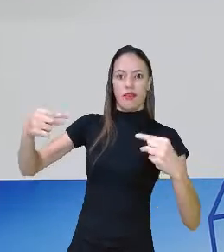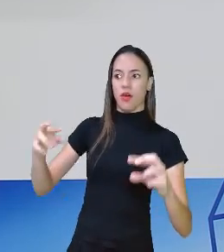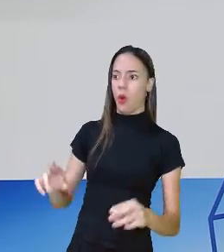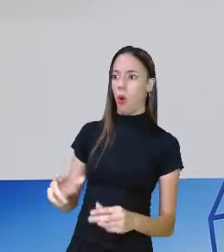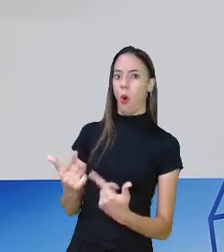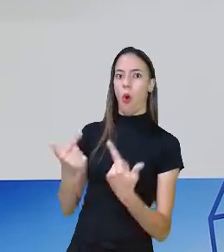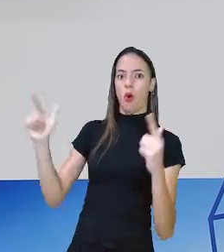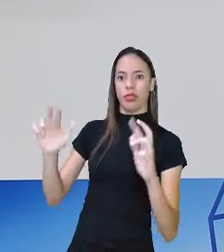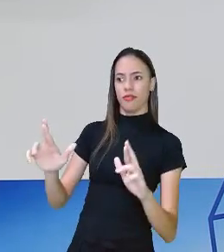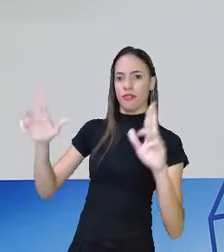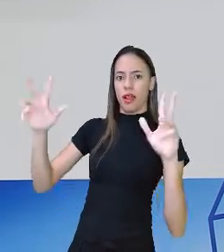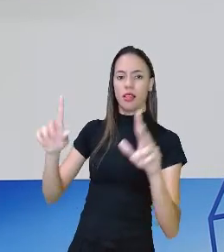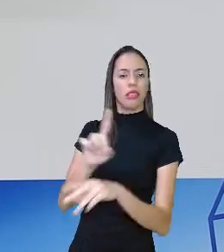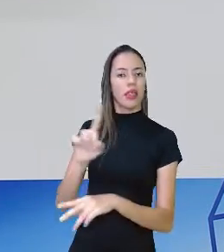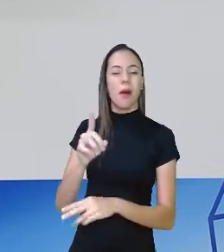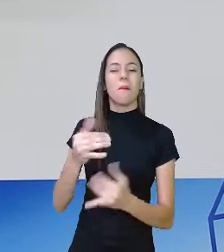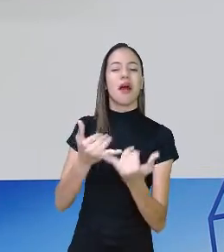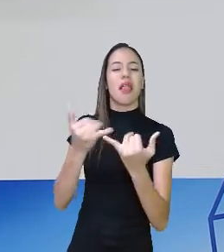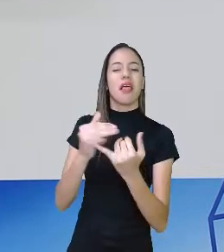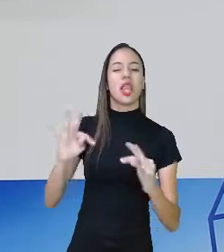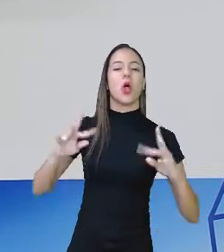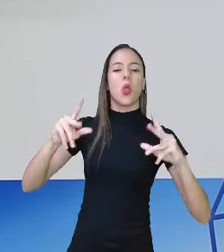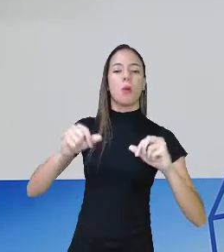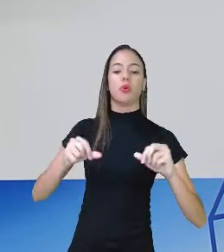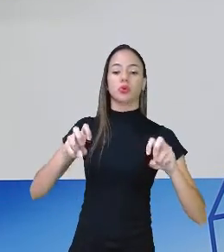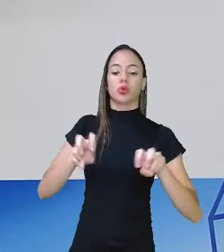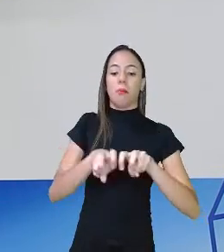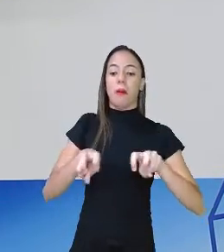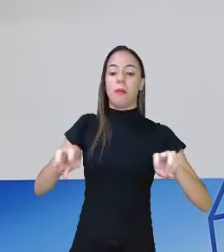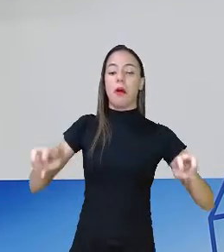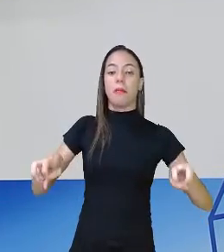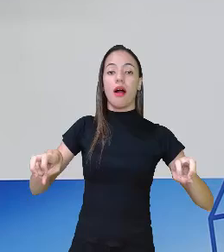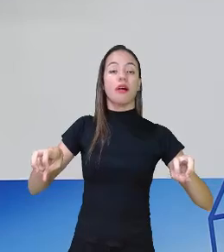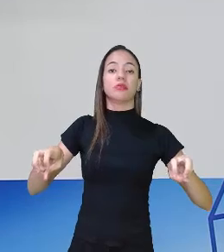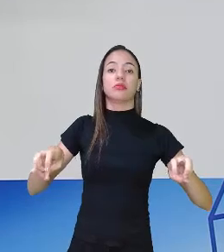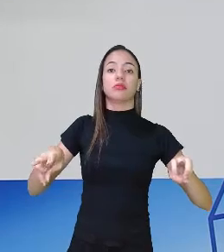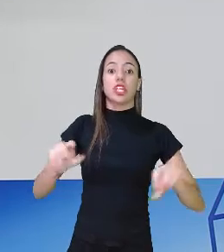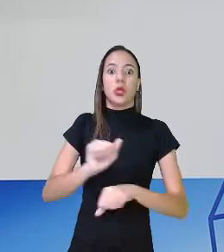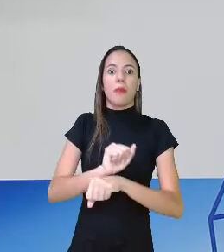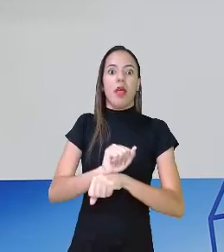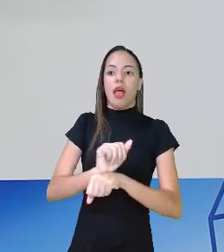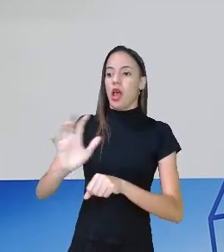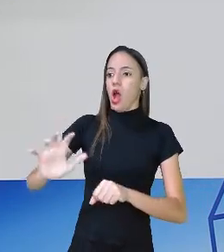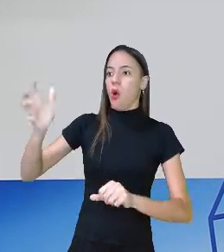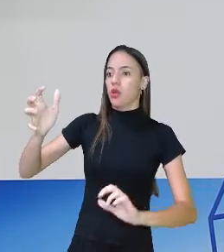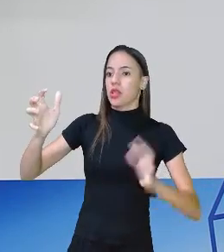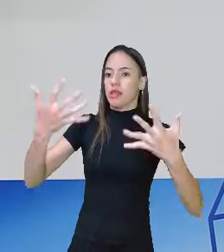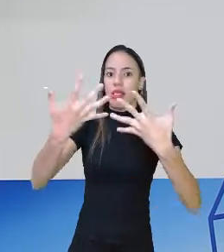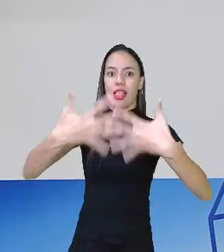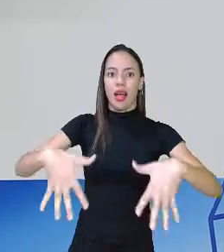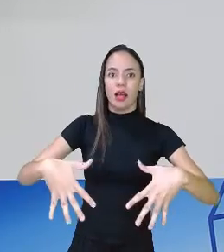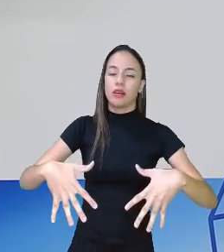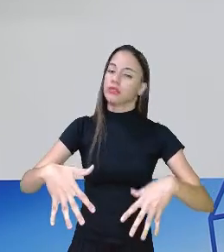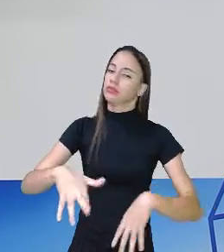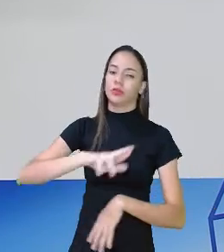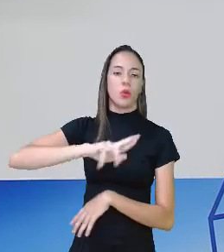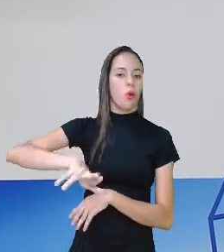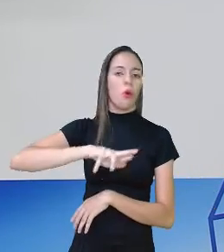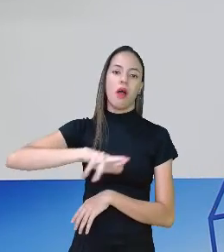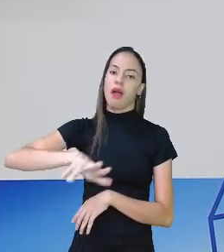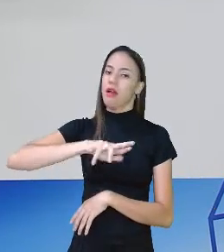lá sentadinhos, esperando que isso aconteça de maneira muito natural, espontânea e